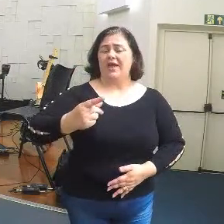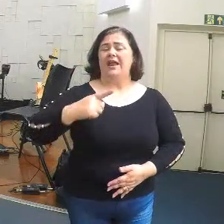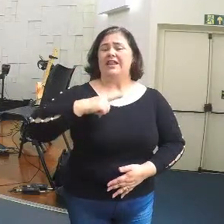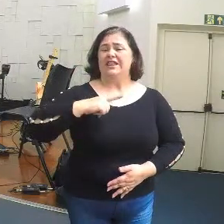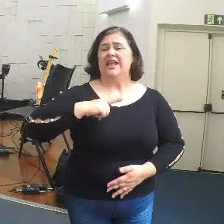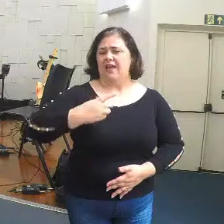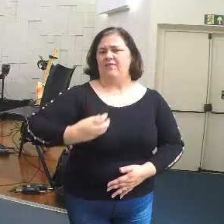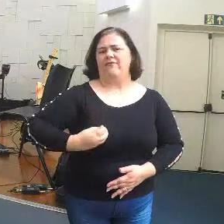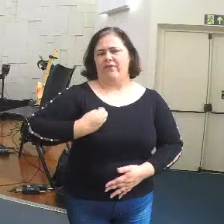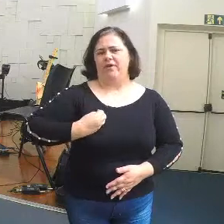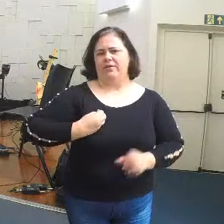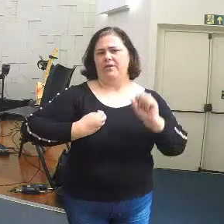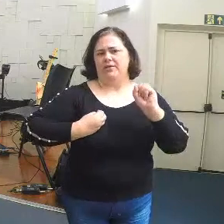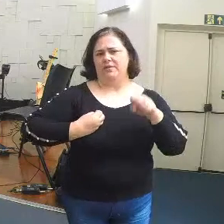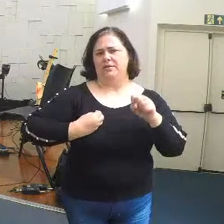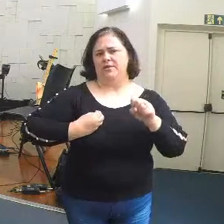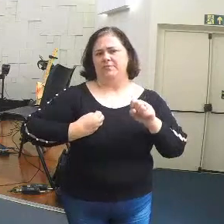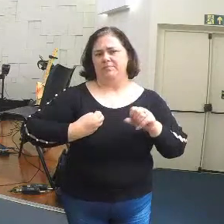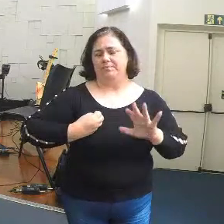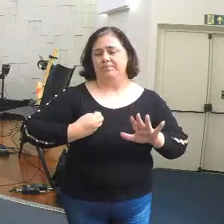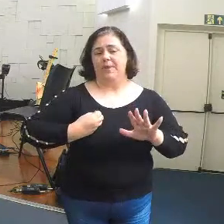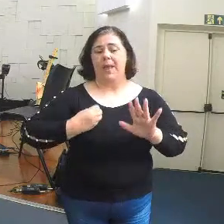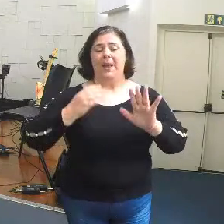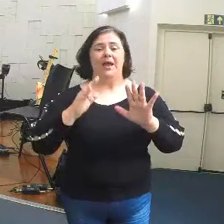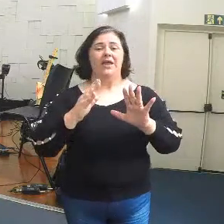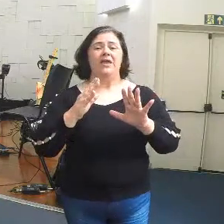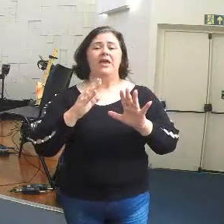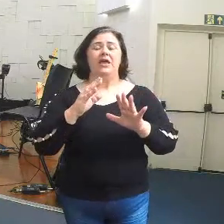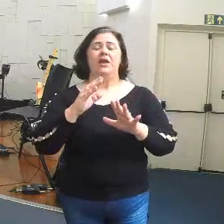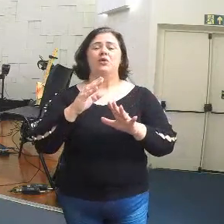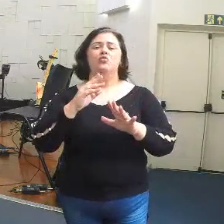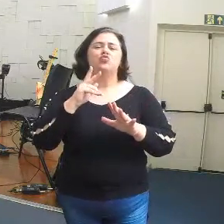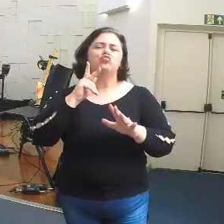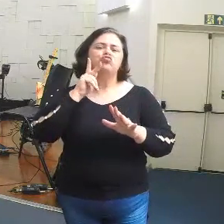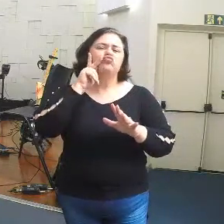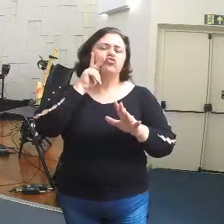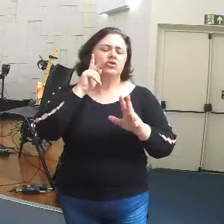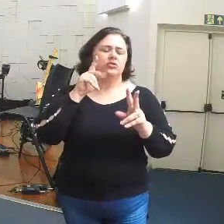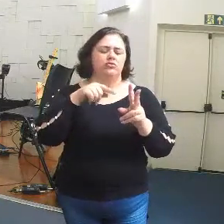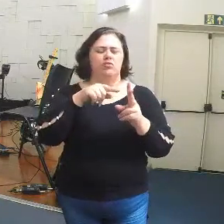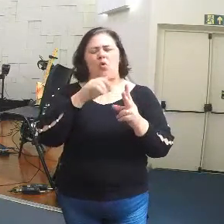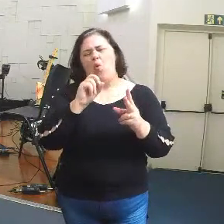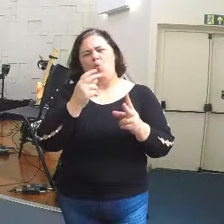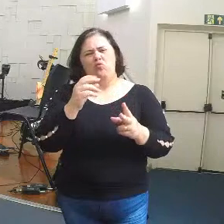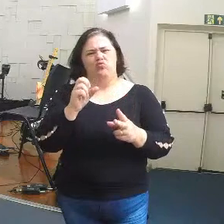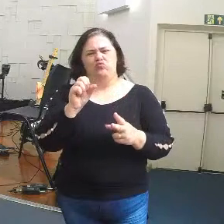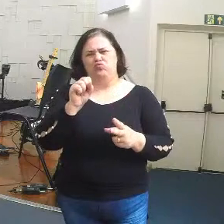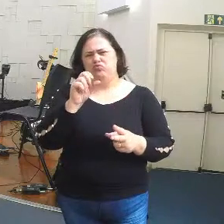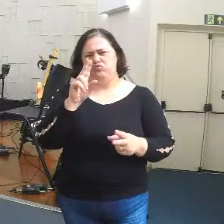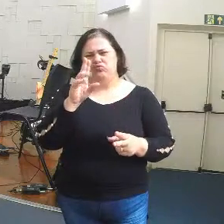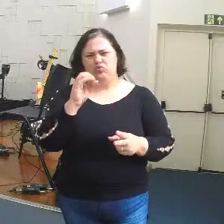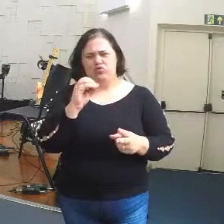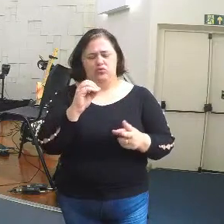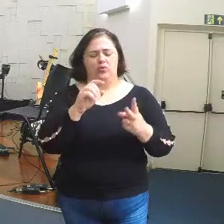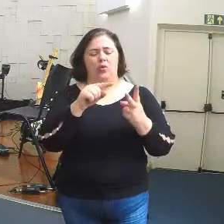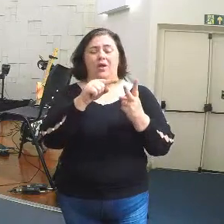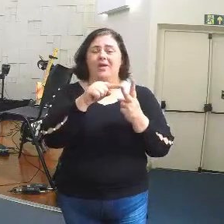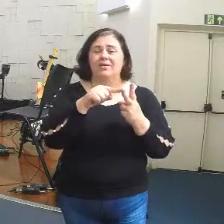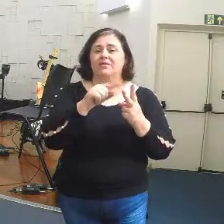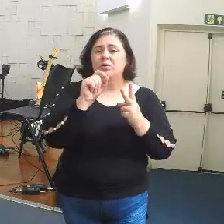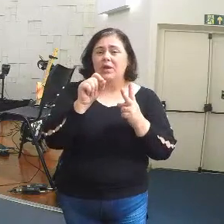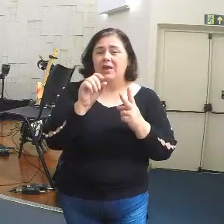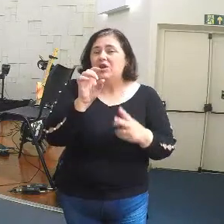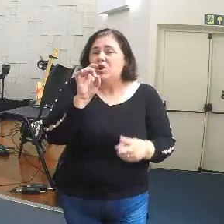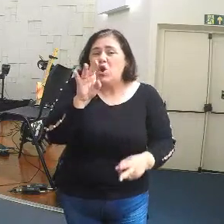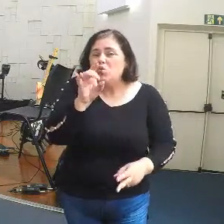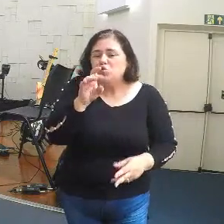carne. Quando nós compartilhamos o cálice contendo o vinho, o suco de uva, nós estamos dizendo, ele não só